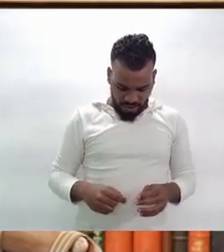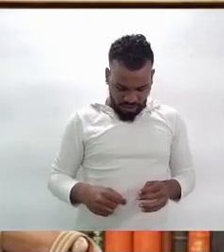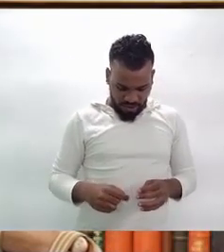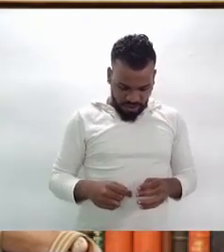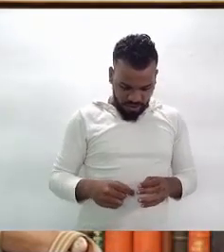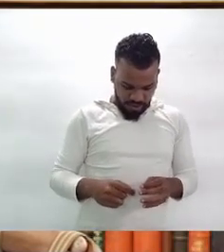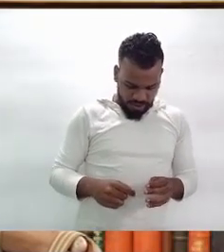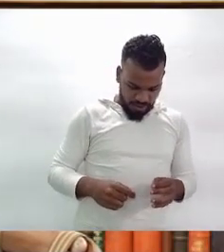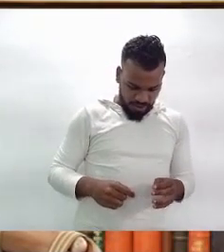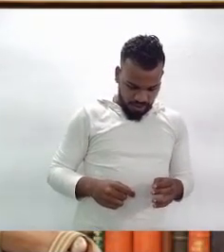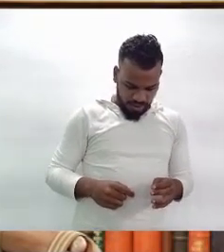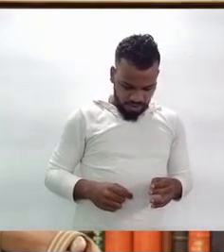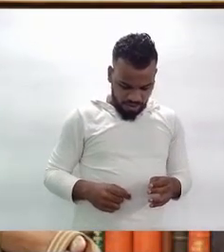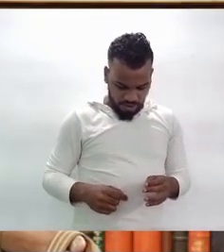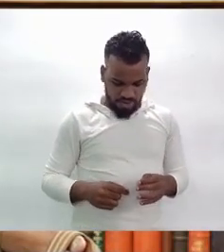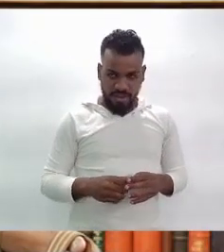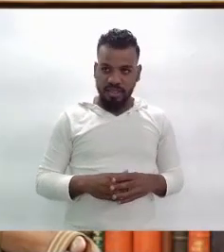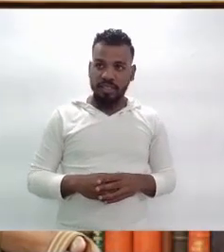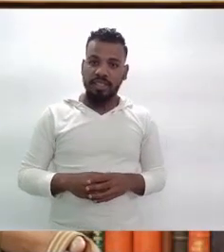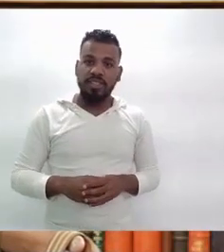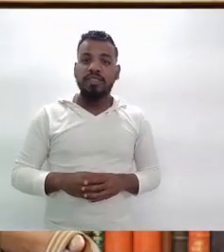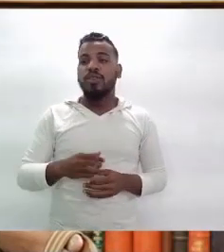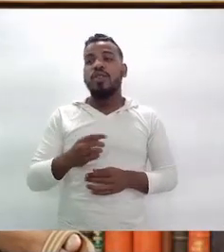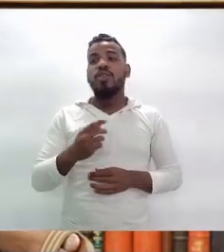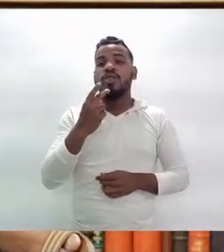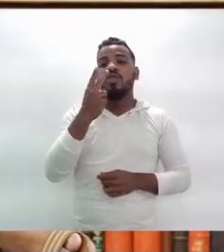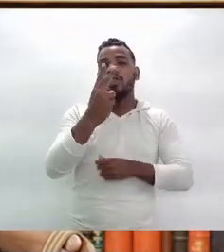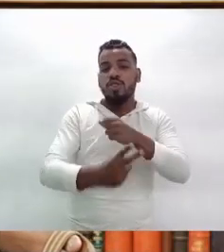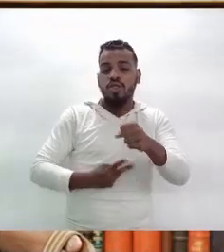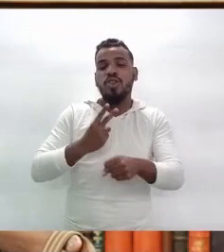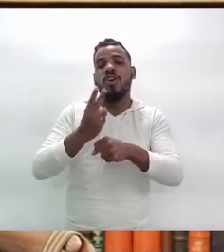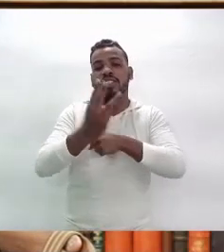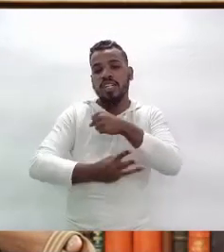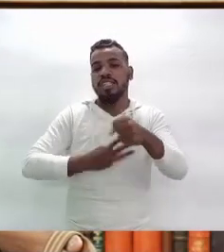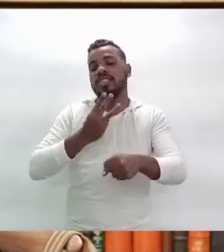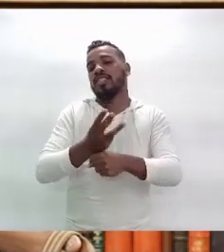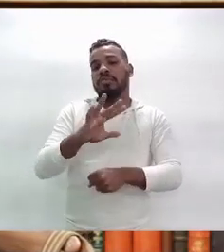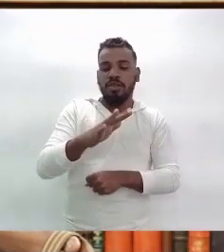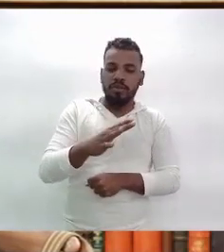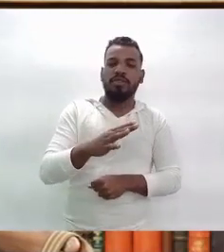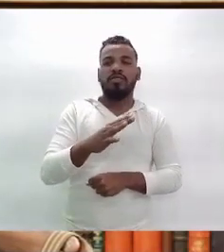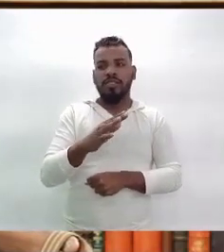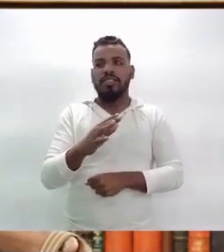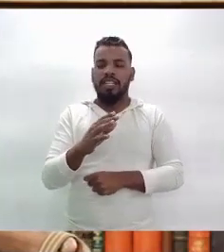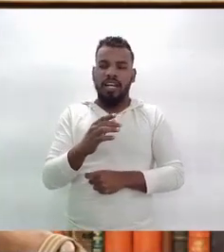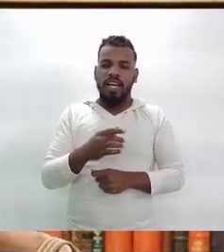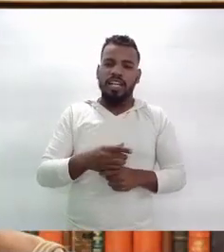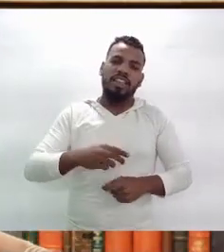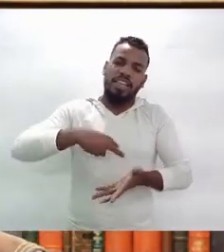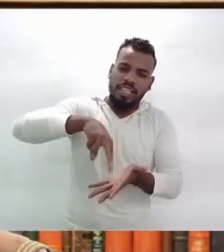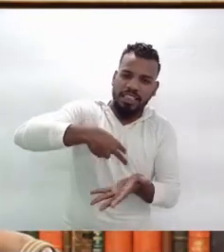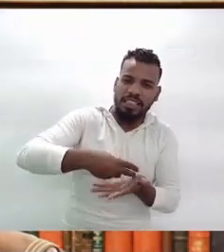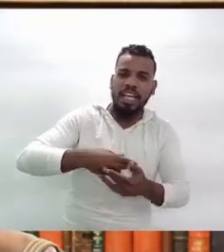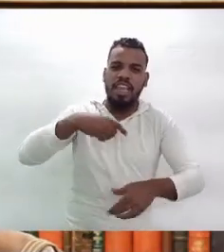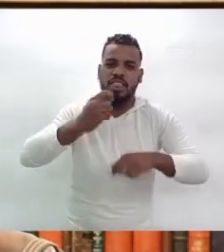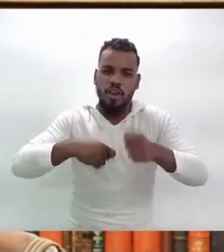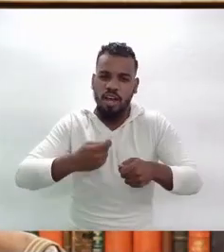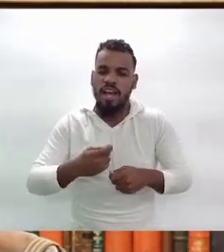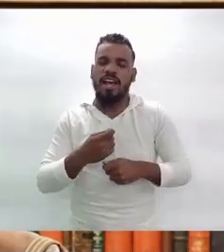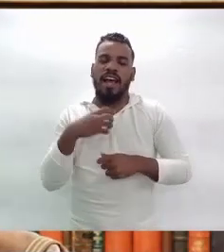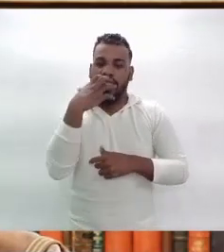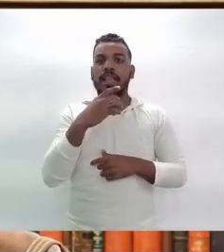maracatu, hoje eu consigo dançar, cantar e tocar. Mas é difícil, viu? É muito difícil. Tem gente que